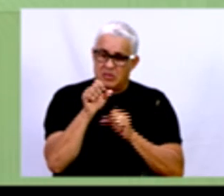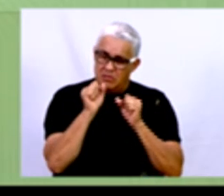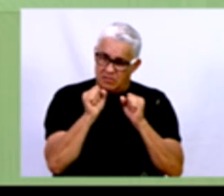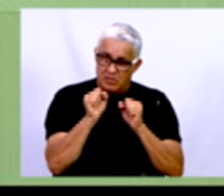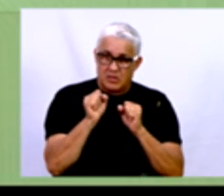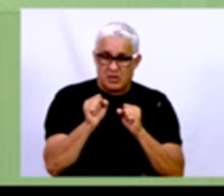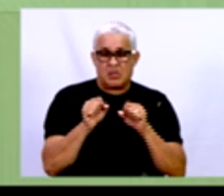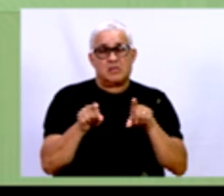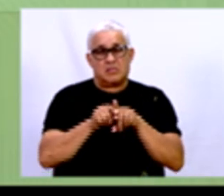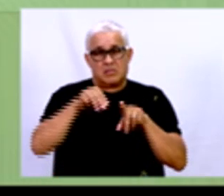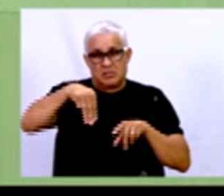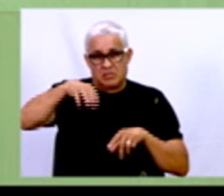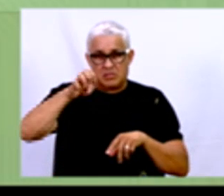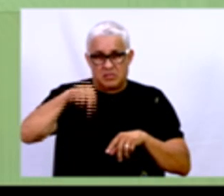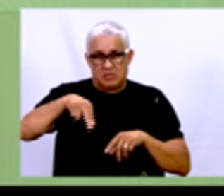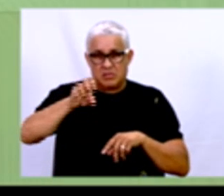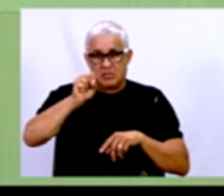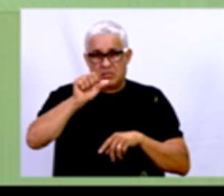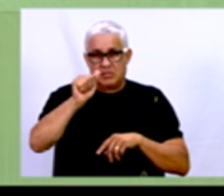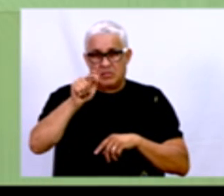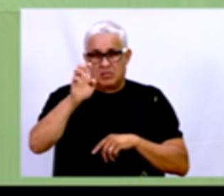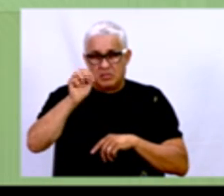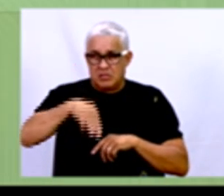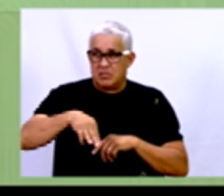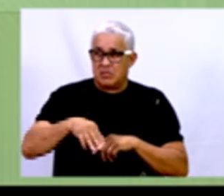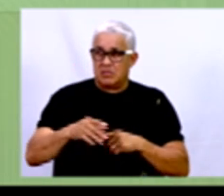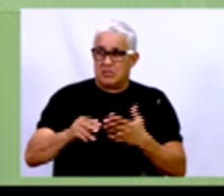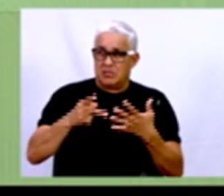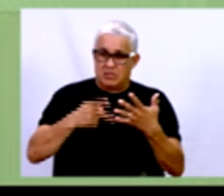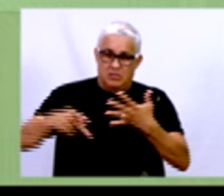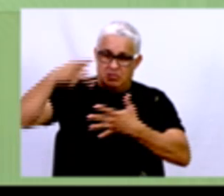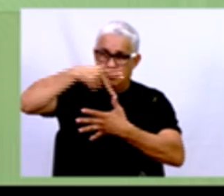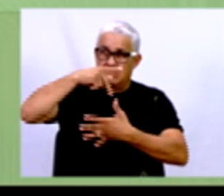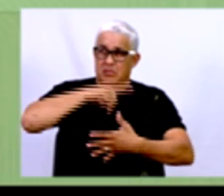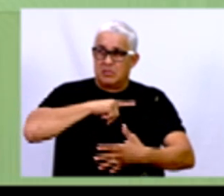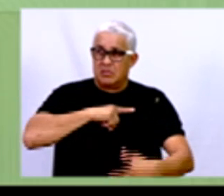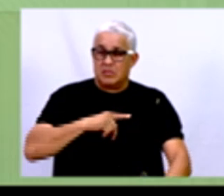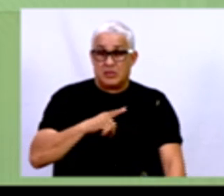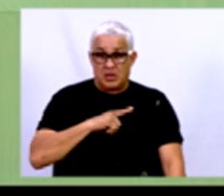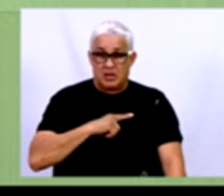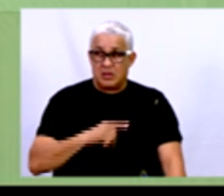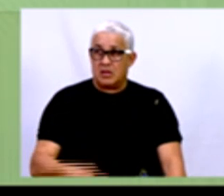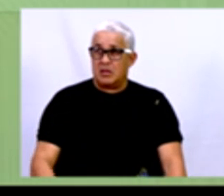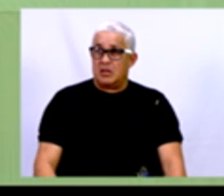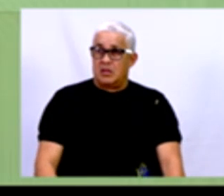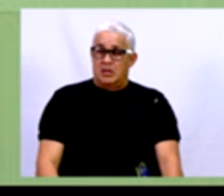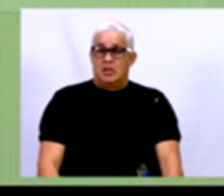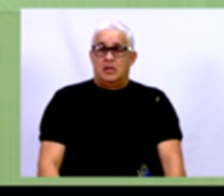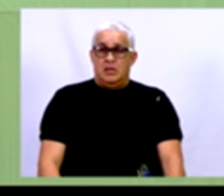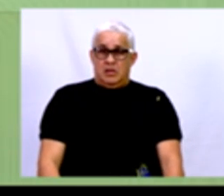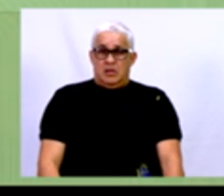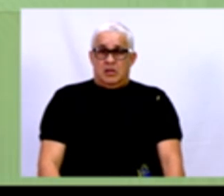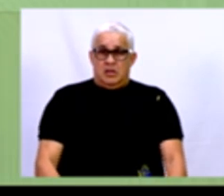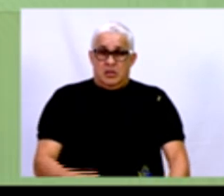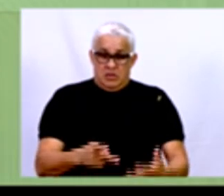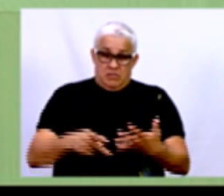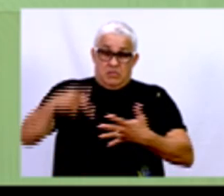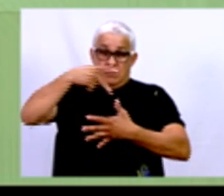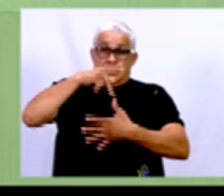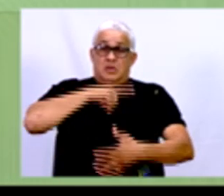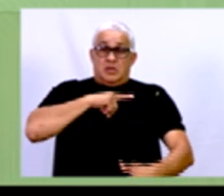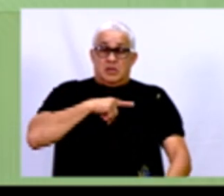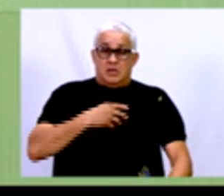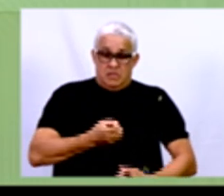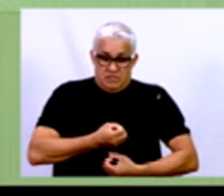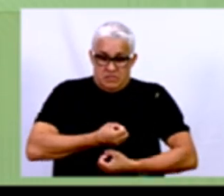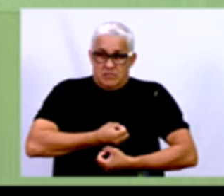a mensagem ela é priorizada? Nós temos, então, quando essa mensagem é priorizada, nós temos a